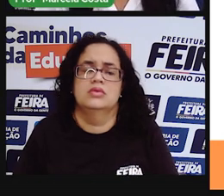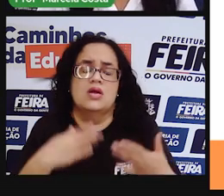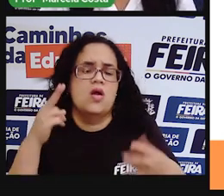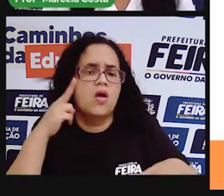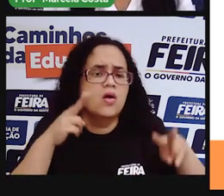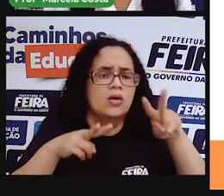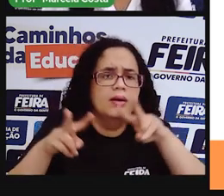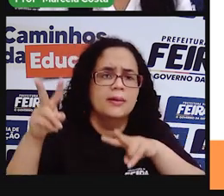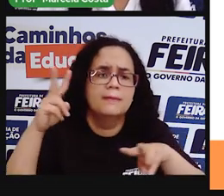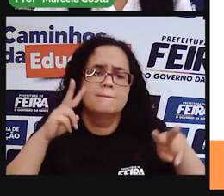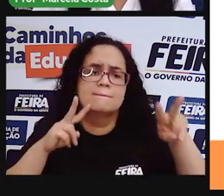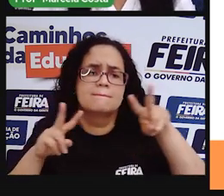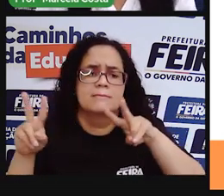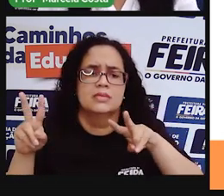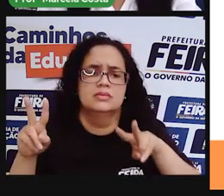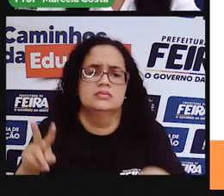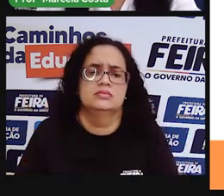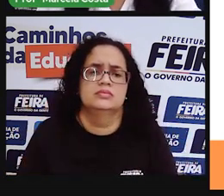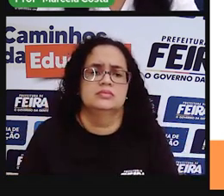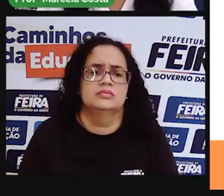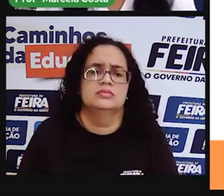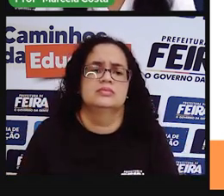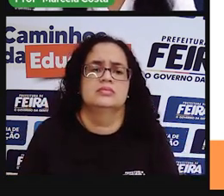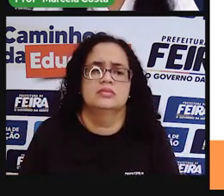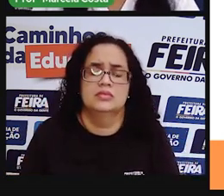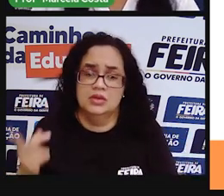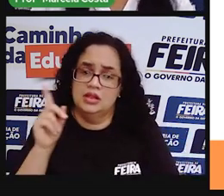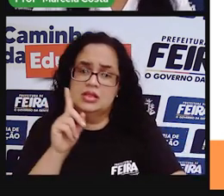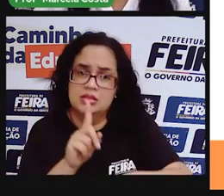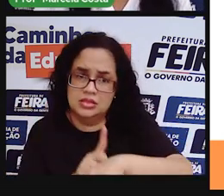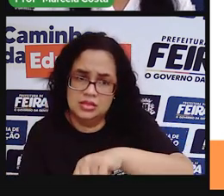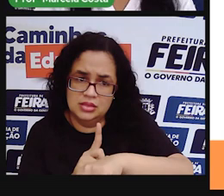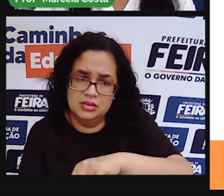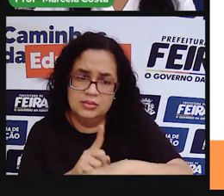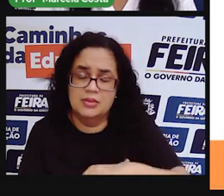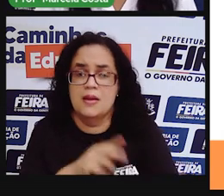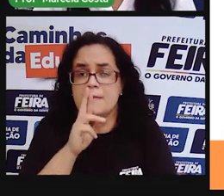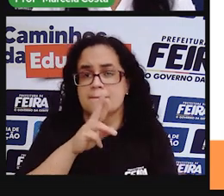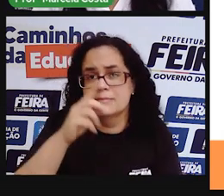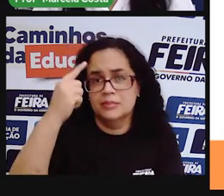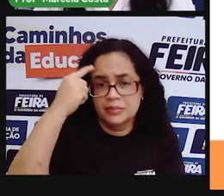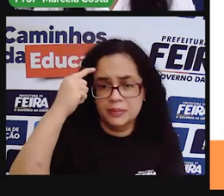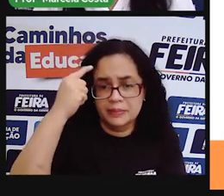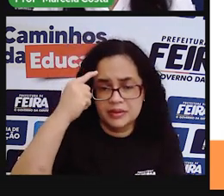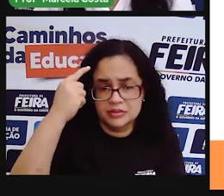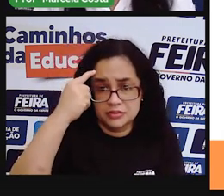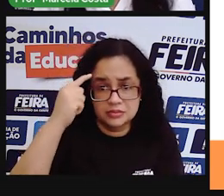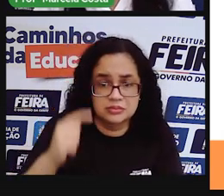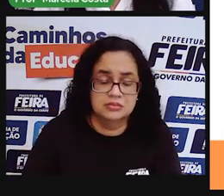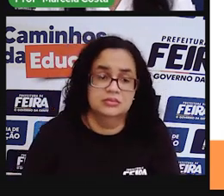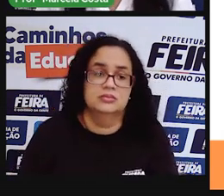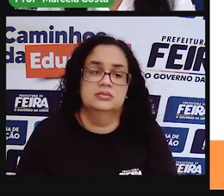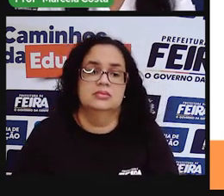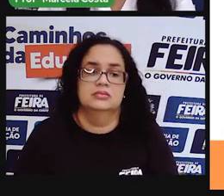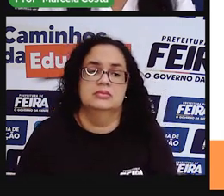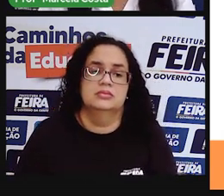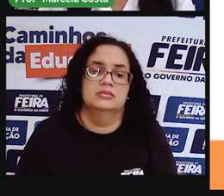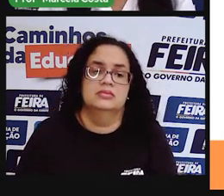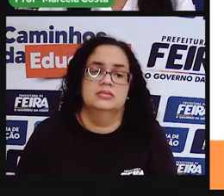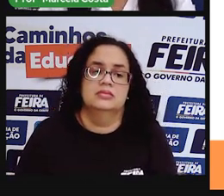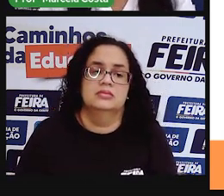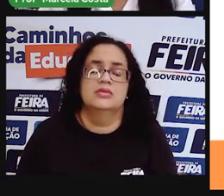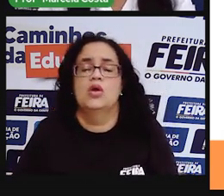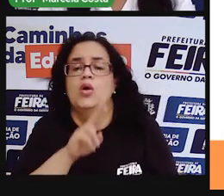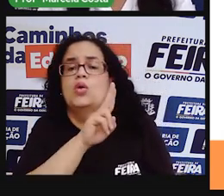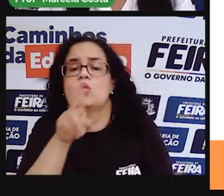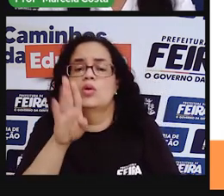Observe esse emoji. Vou dar um tempo para você pensar. Qual é o nome desse filme?